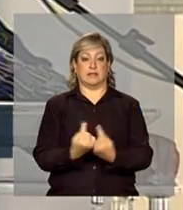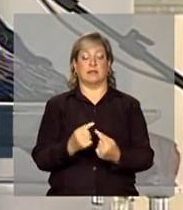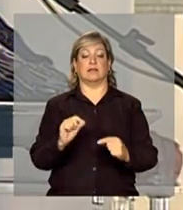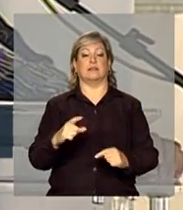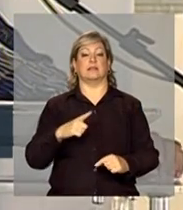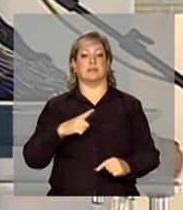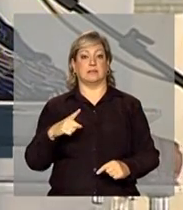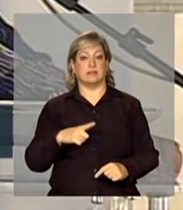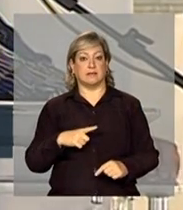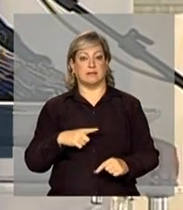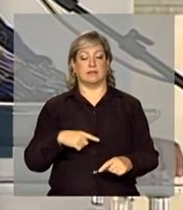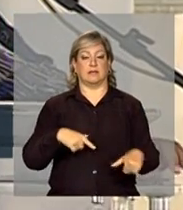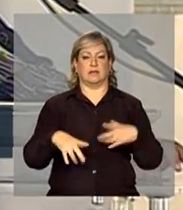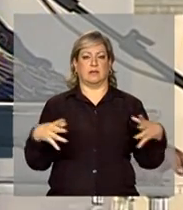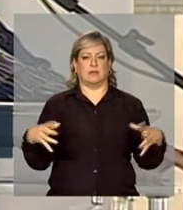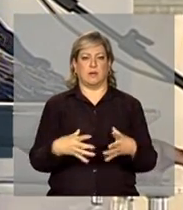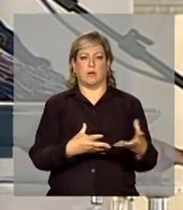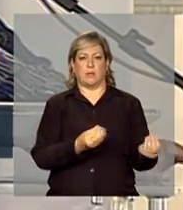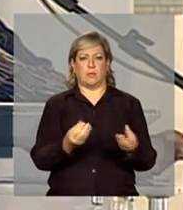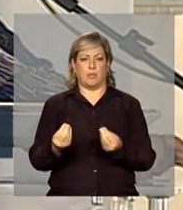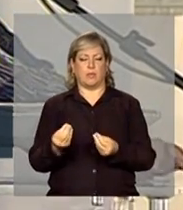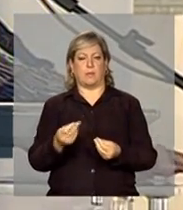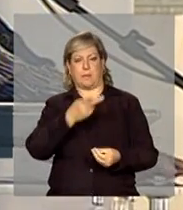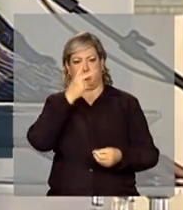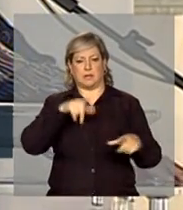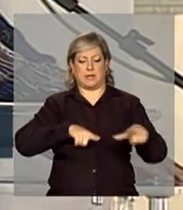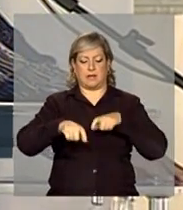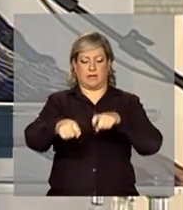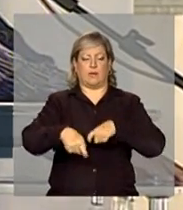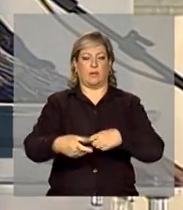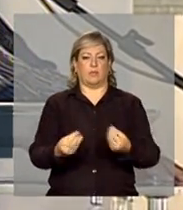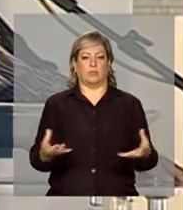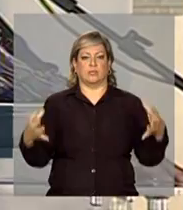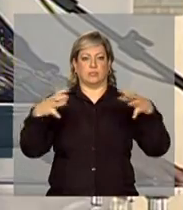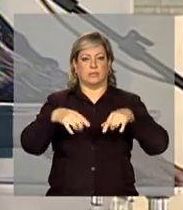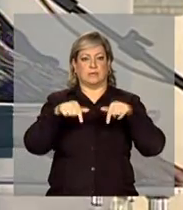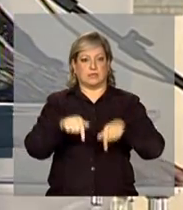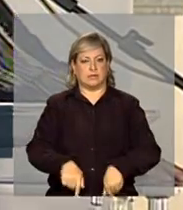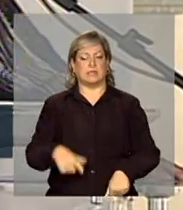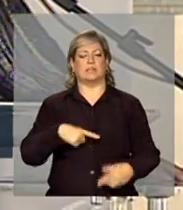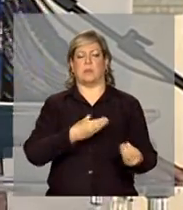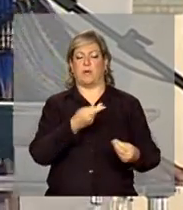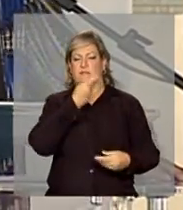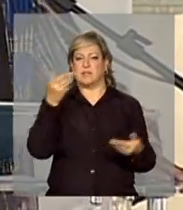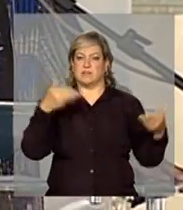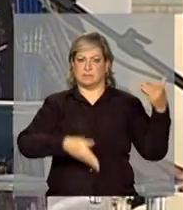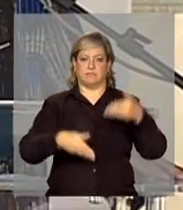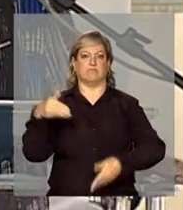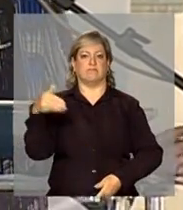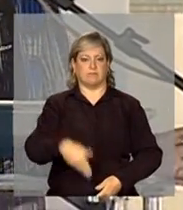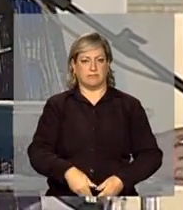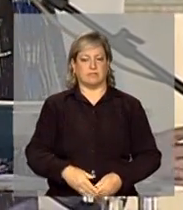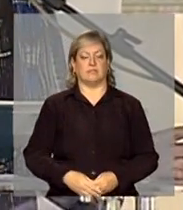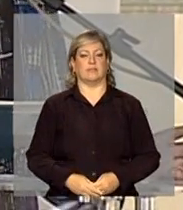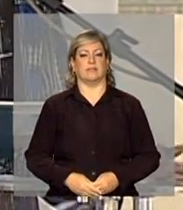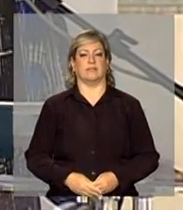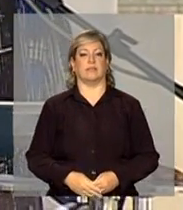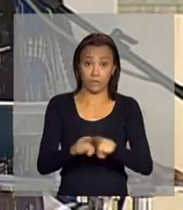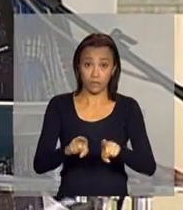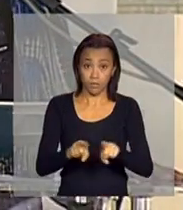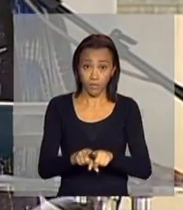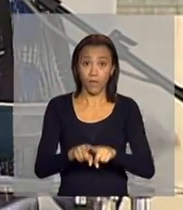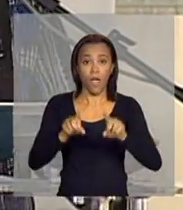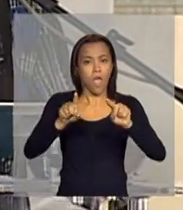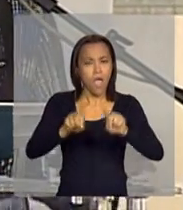mobilizava uma quantidade expressiva de produtores e que tinha muitos visitantes. E que era o